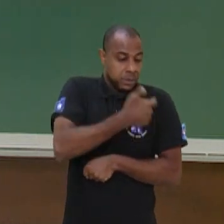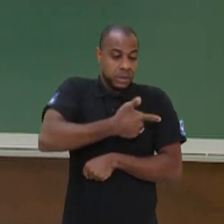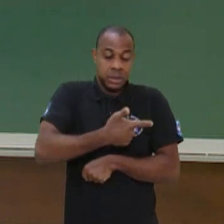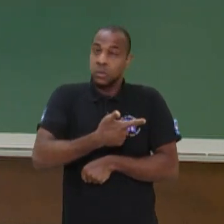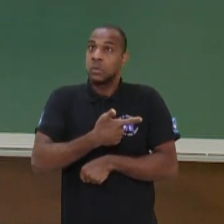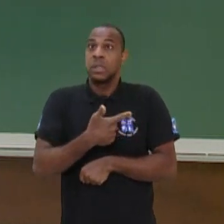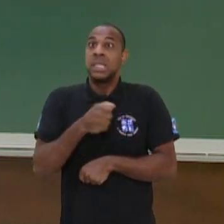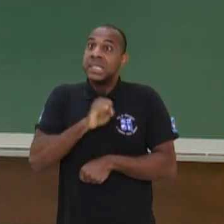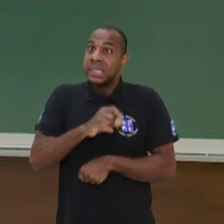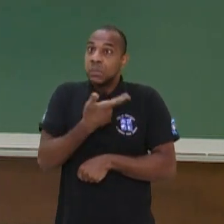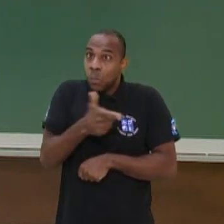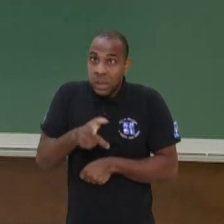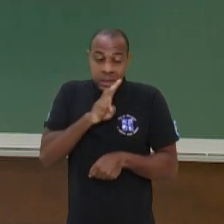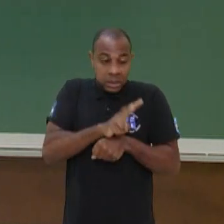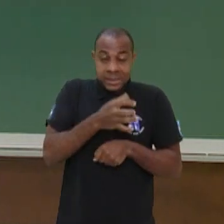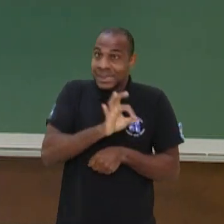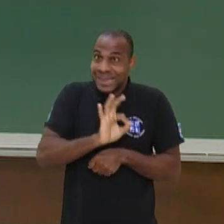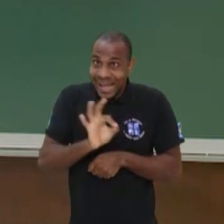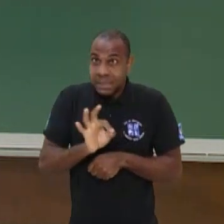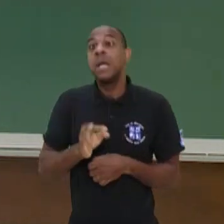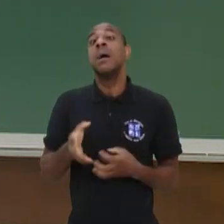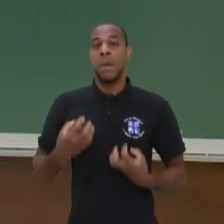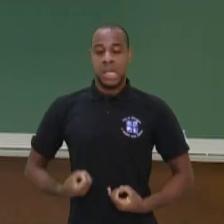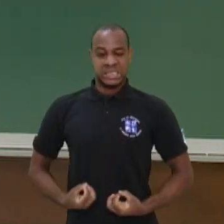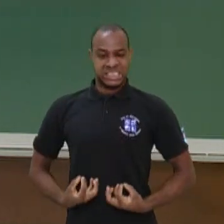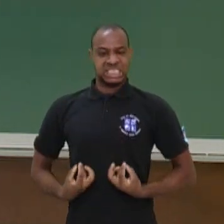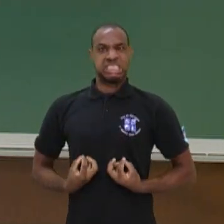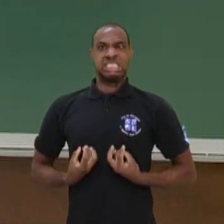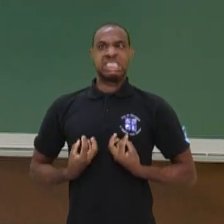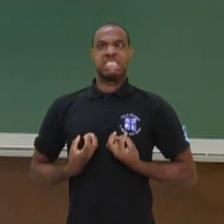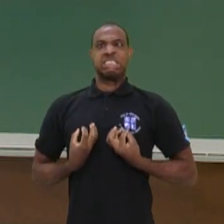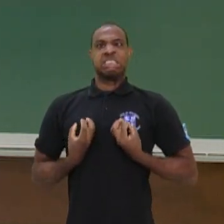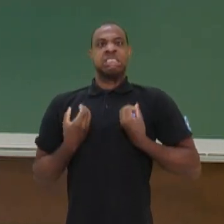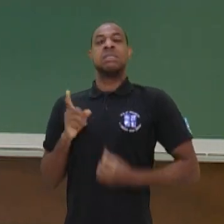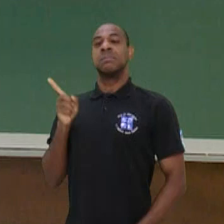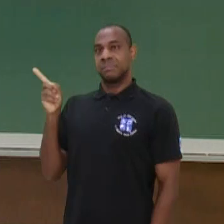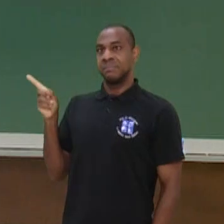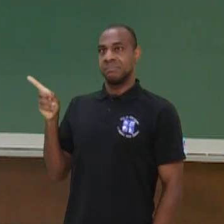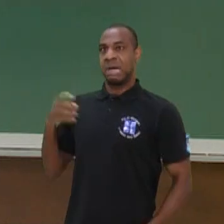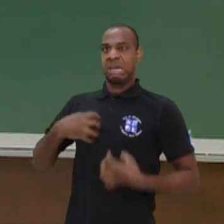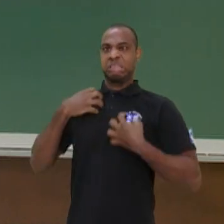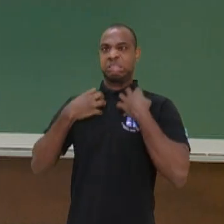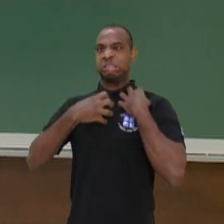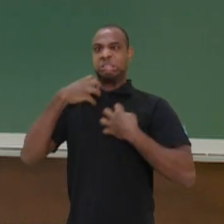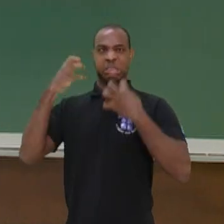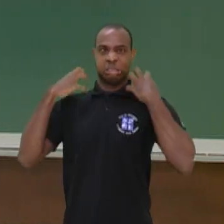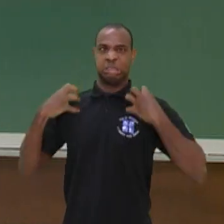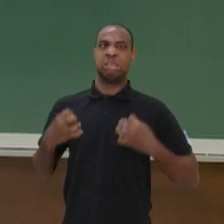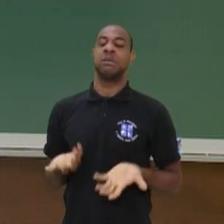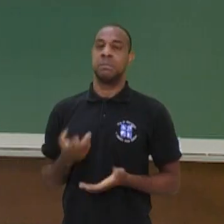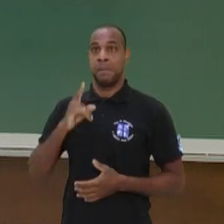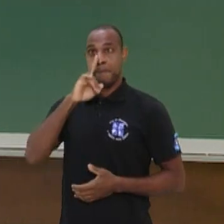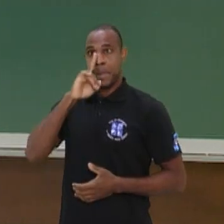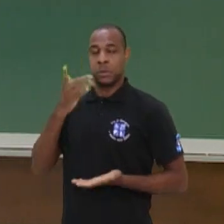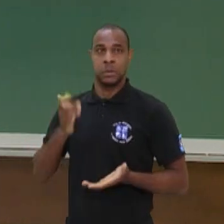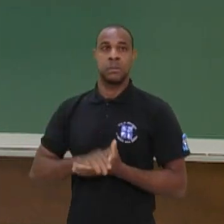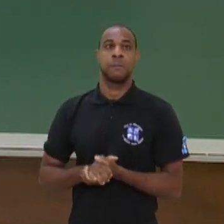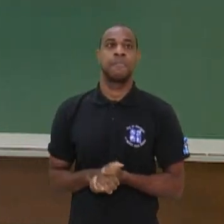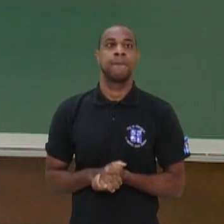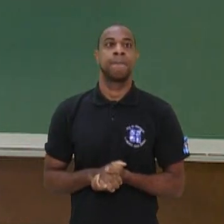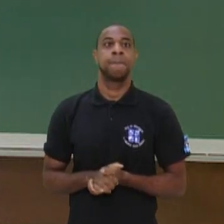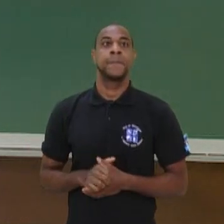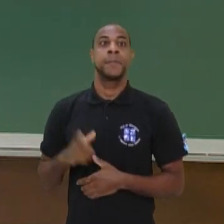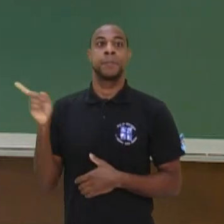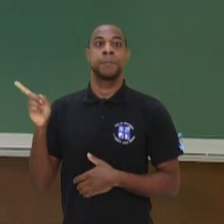lá nos sintomas primários, tá? Para que a coisa não evolua gravemente. Herpes